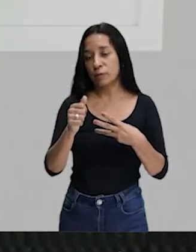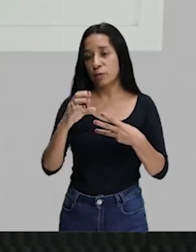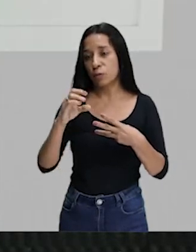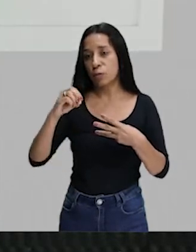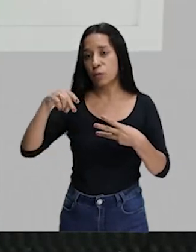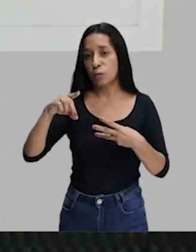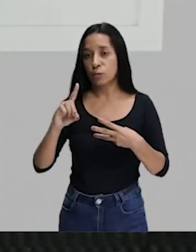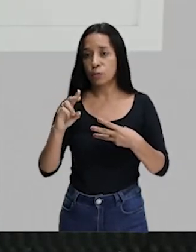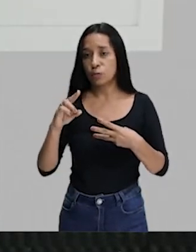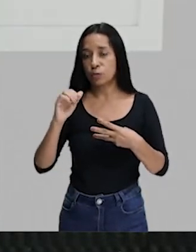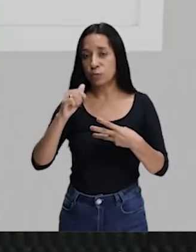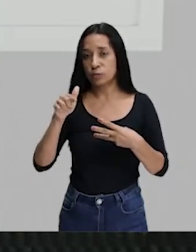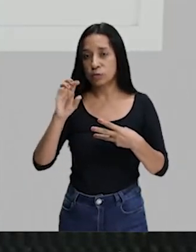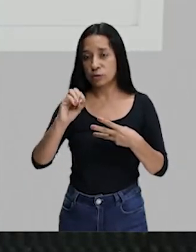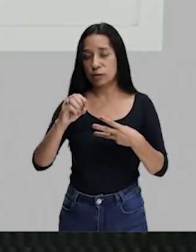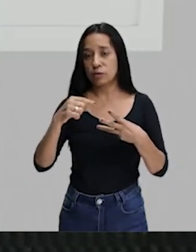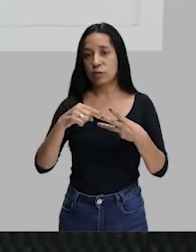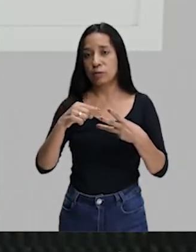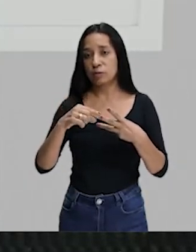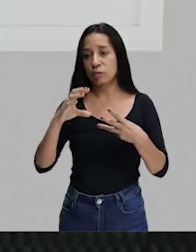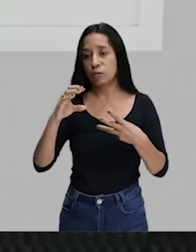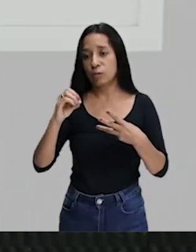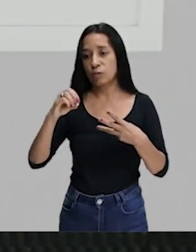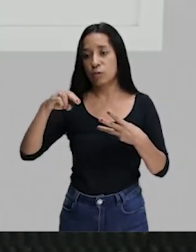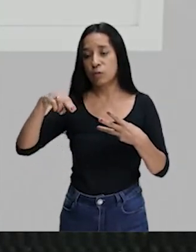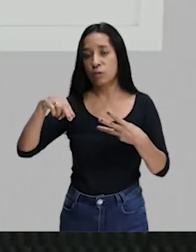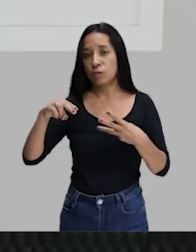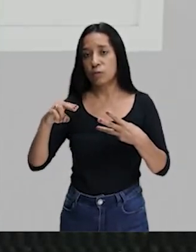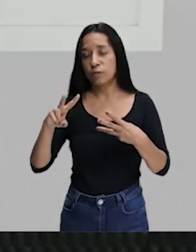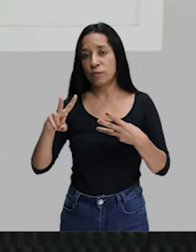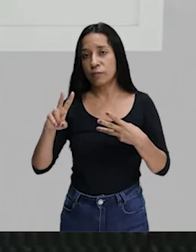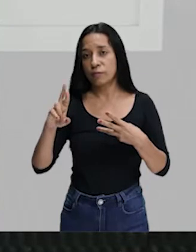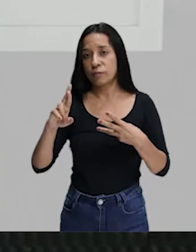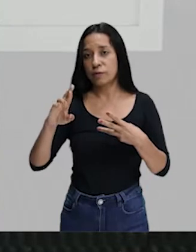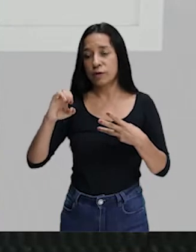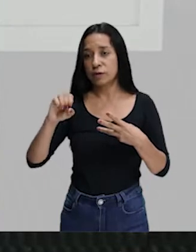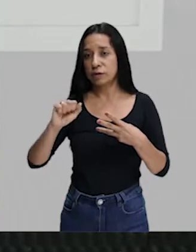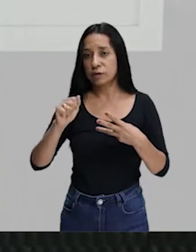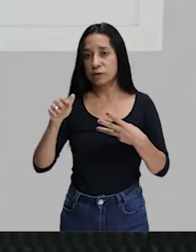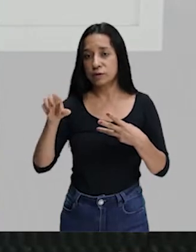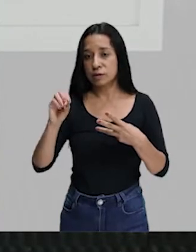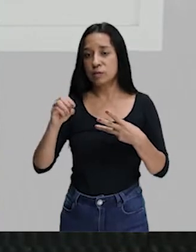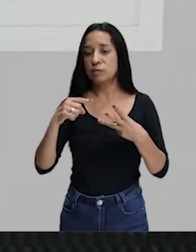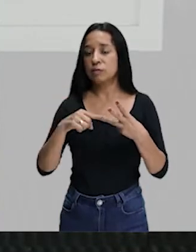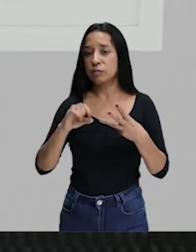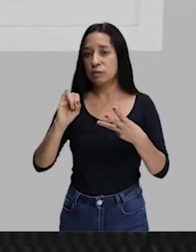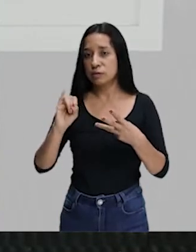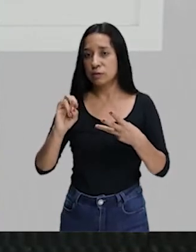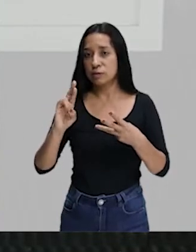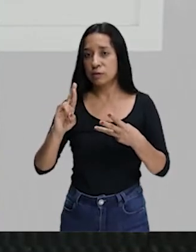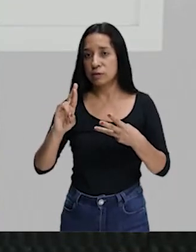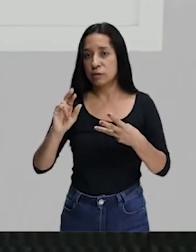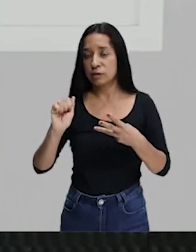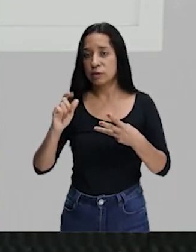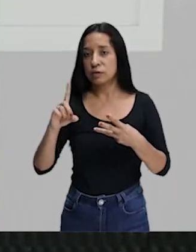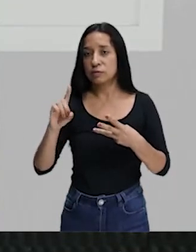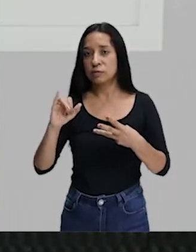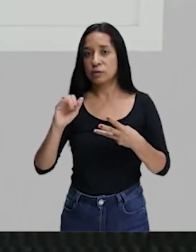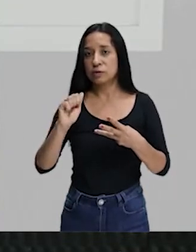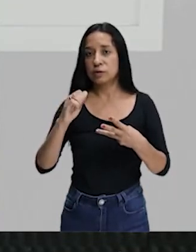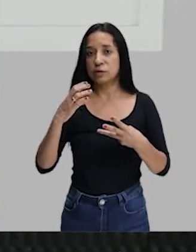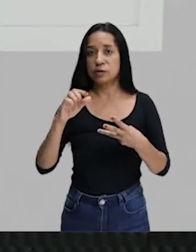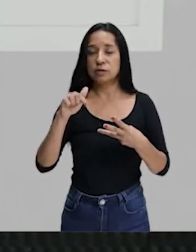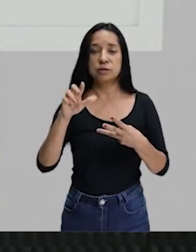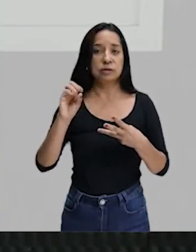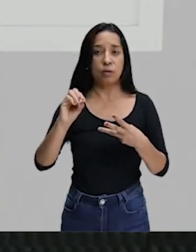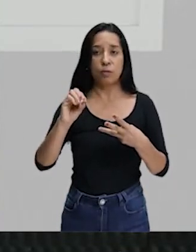o processo da convecção e o processo da irradiação, certo? Então, o calor ele vai